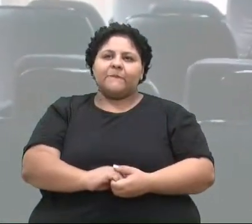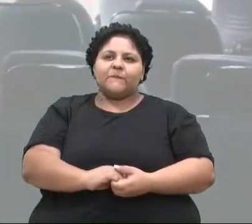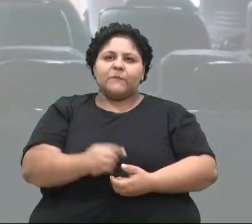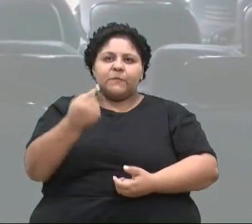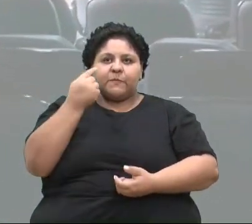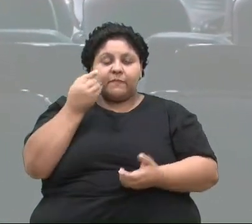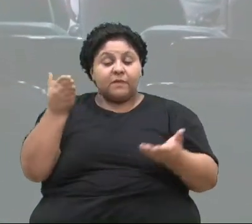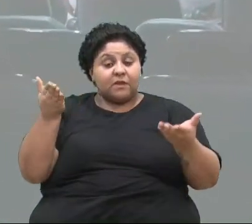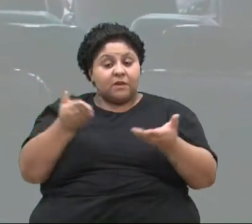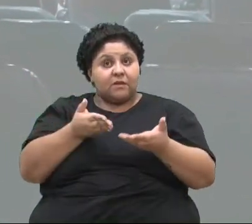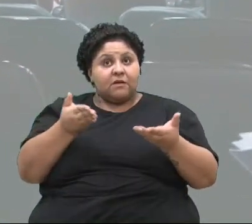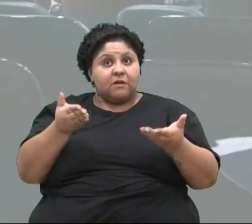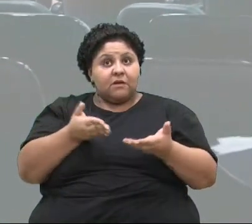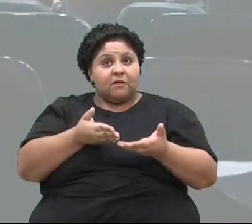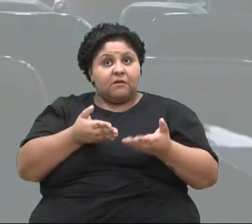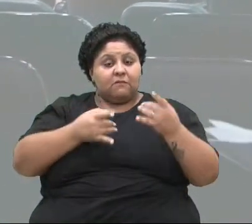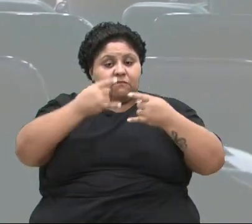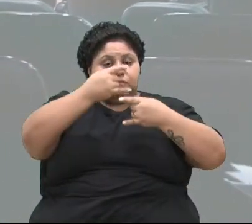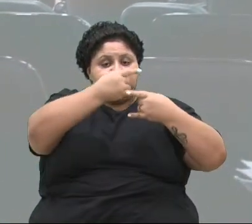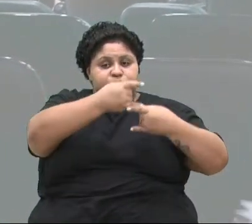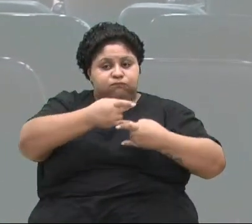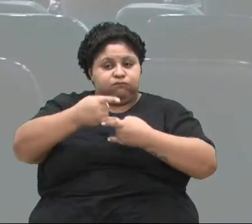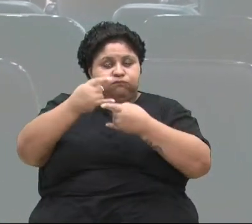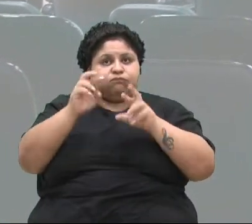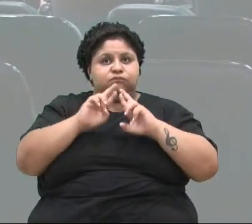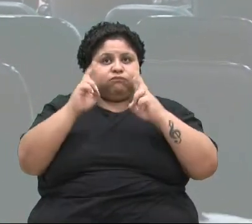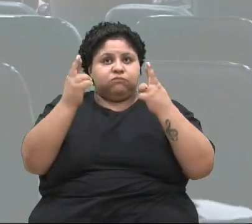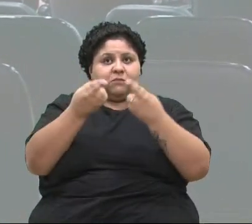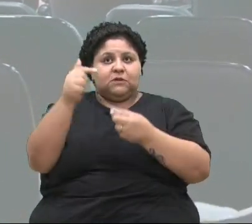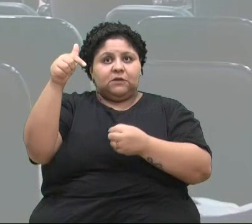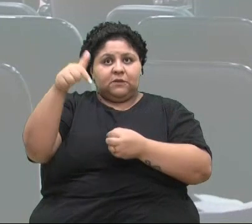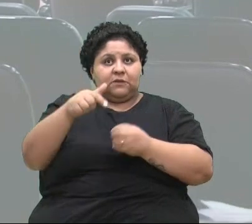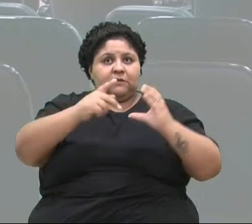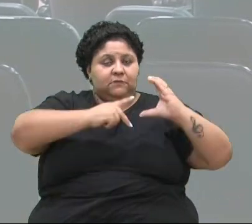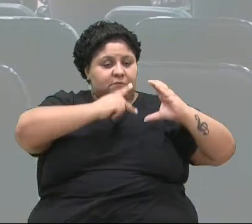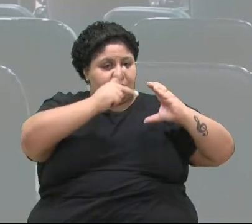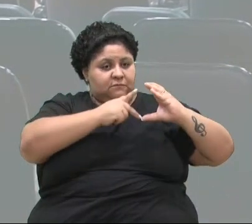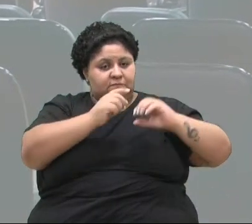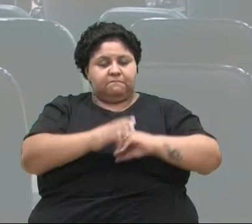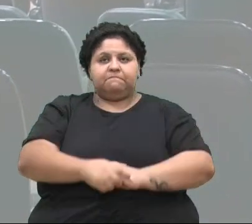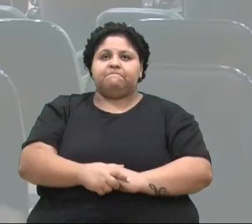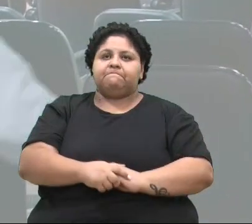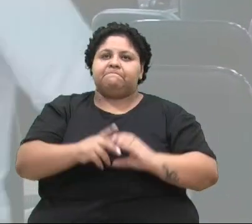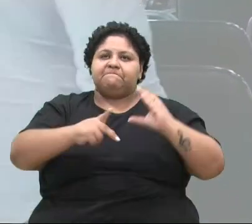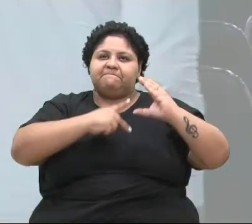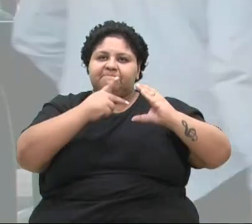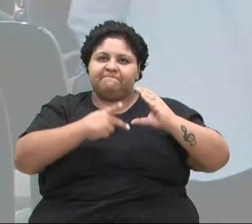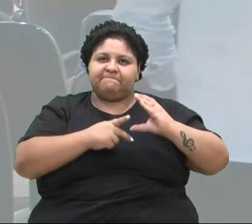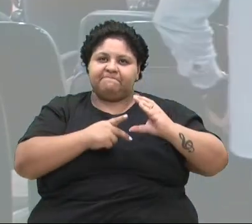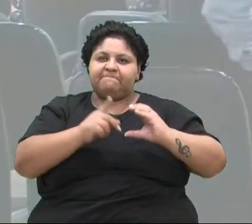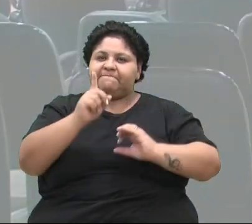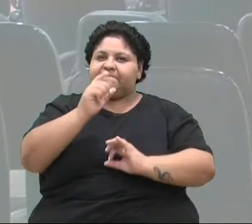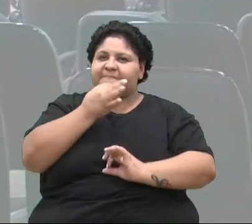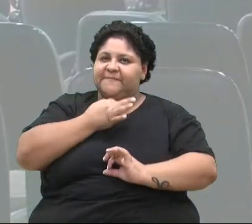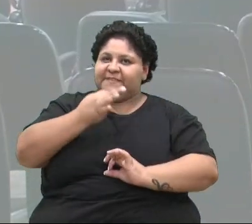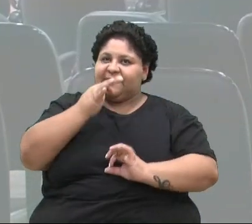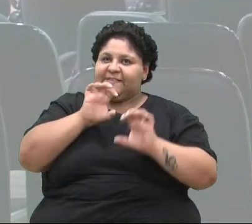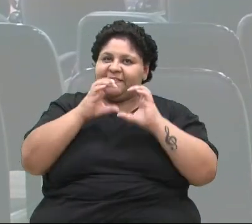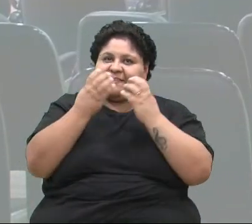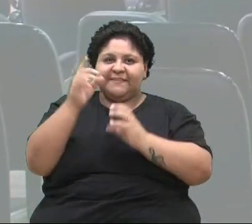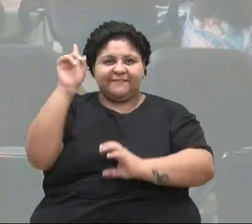confere com a gente mais uma transmissão ao vivo de audiência pública aqui na Câmara de Vereadores. TV Câmara Caxias, na comunidade todo